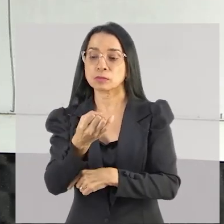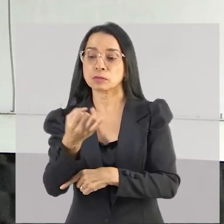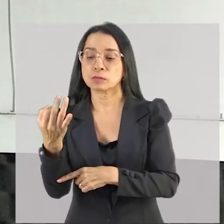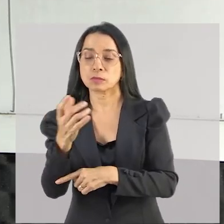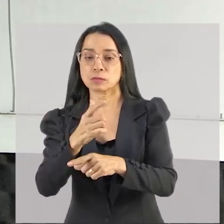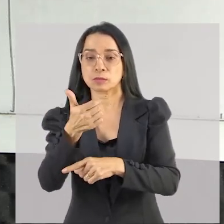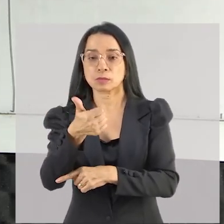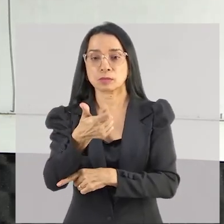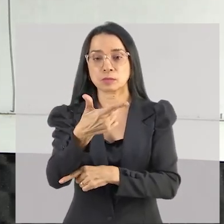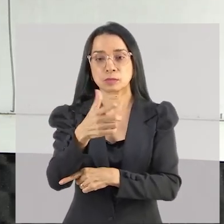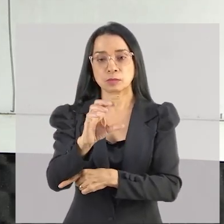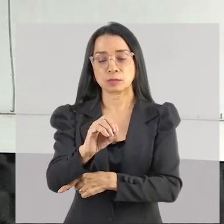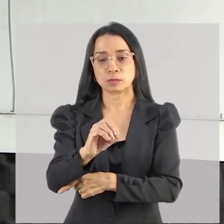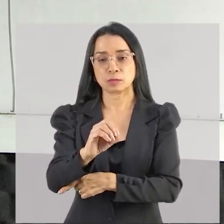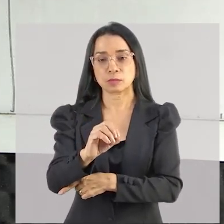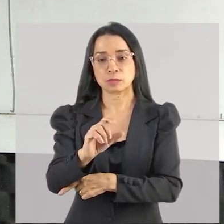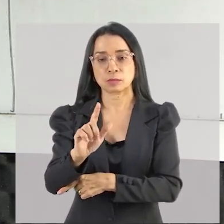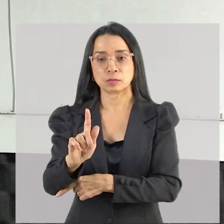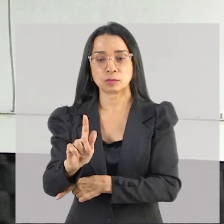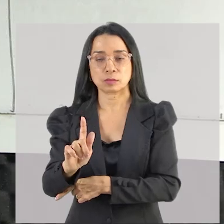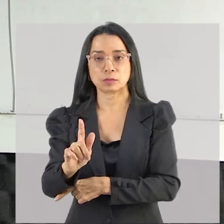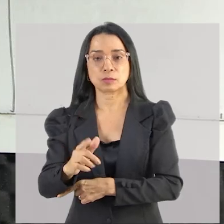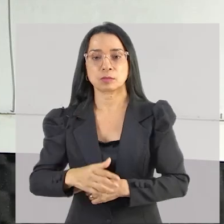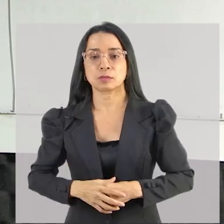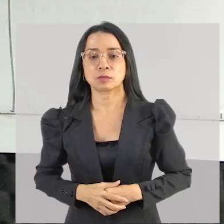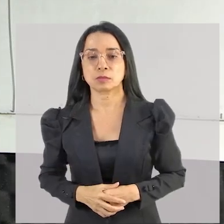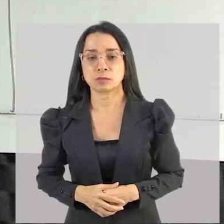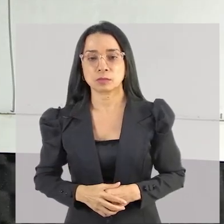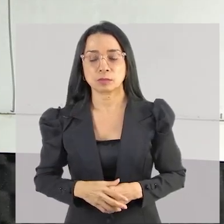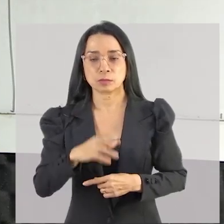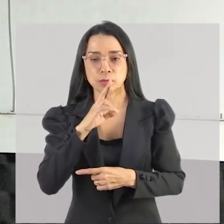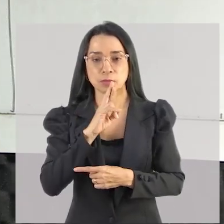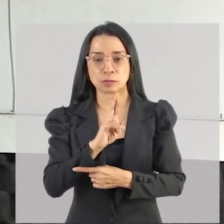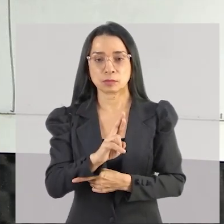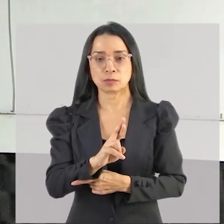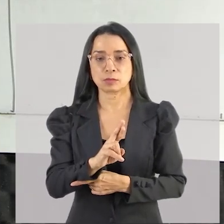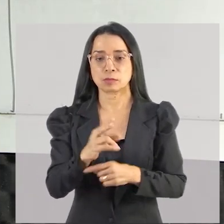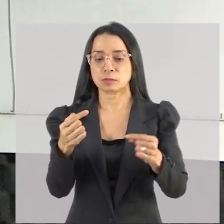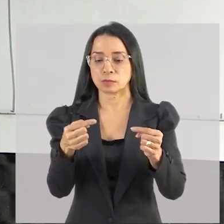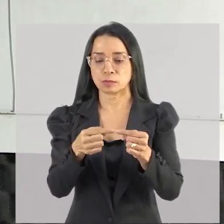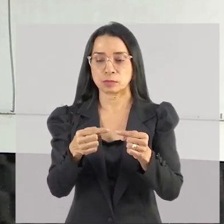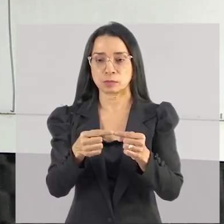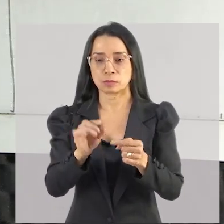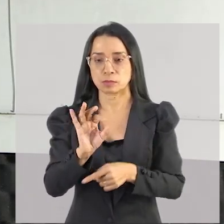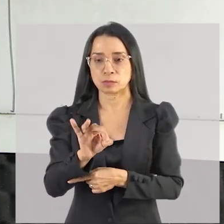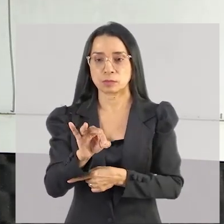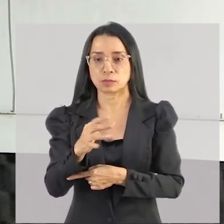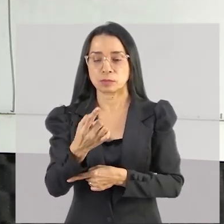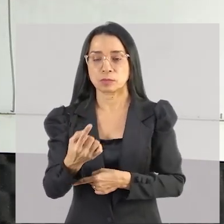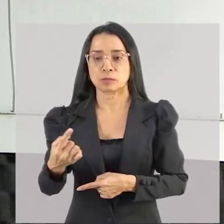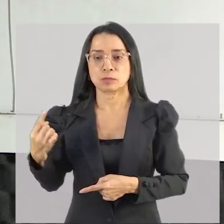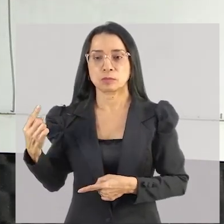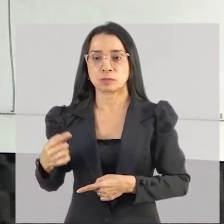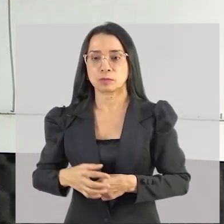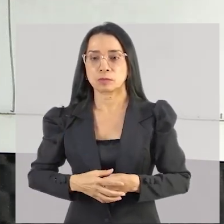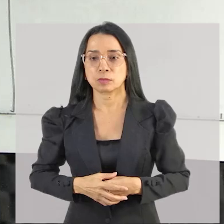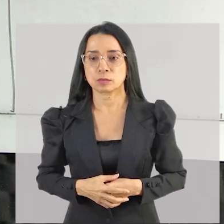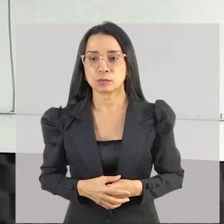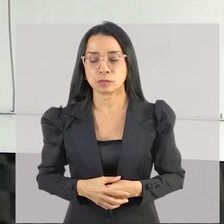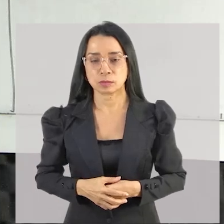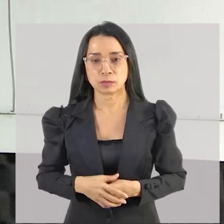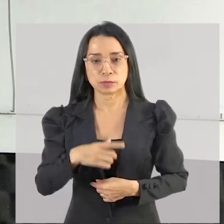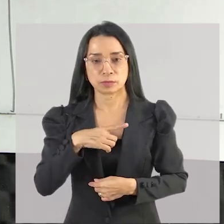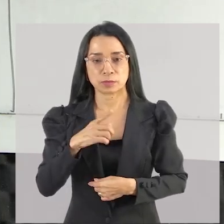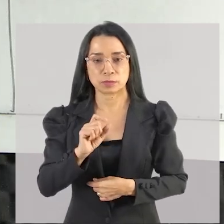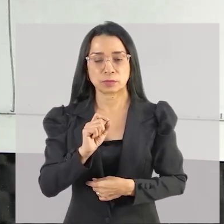quanto, professor? Por 120 gramas. Aí a minha resposta vai estar adequada, tá? No final ele está pedindo em gramas.